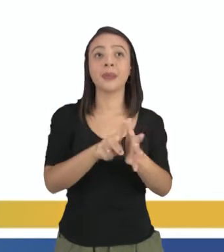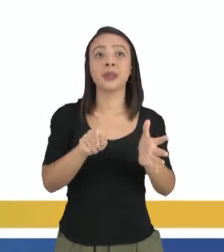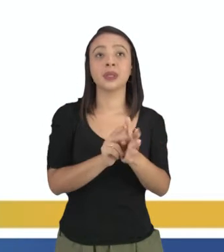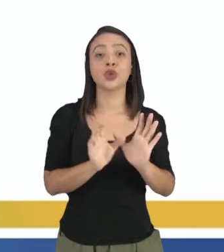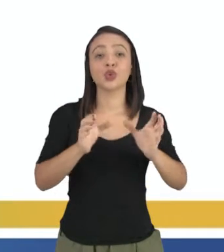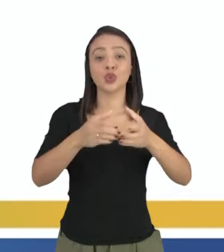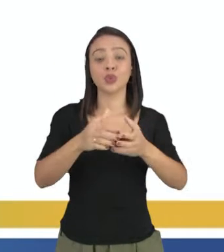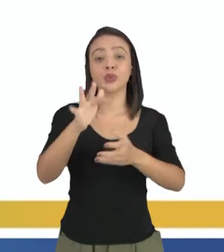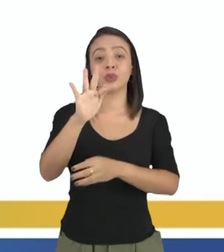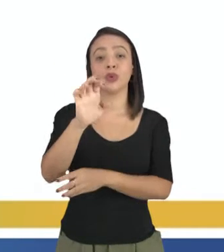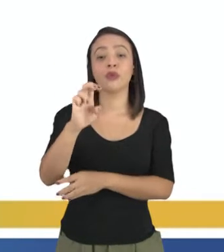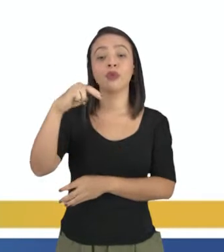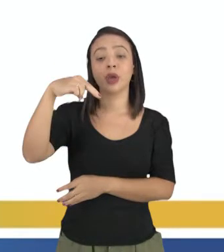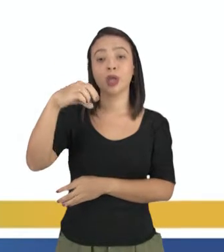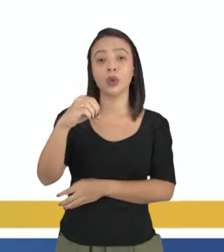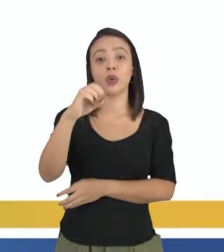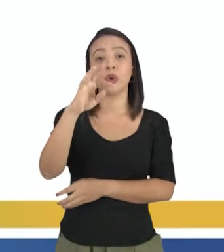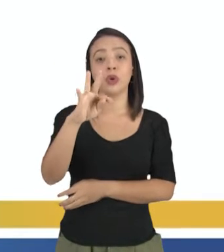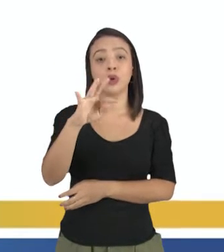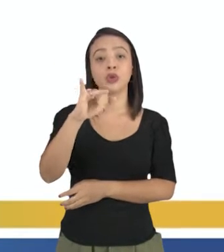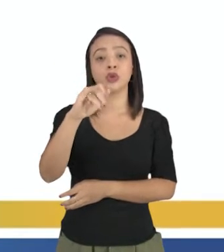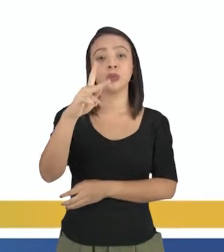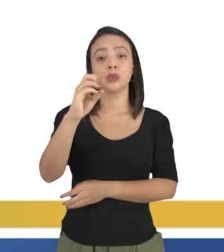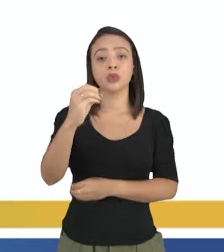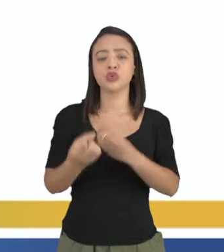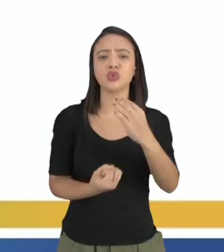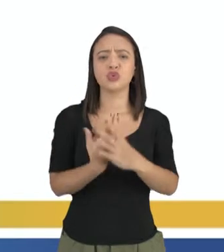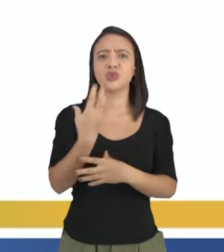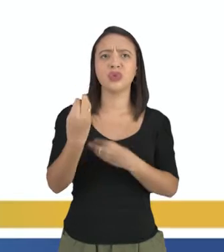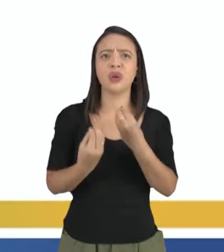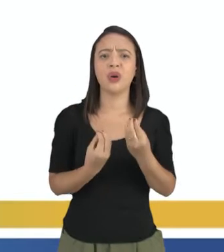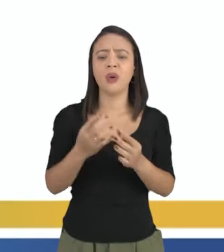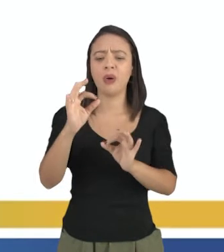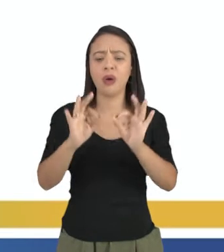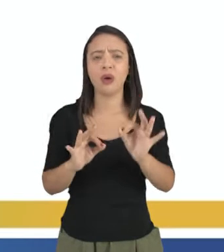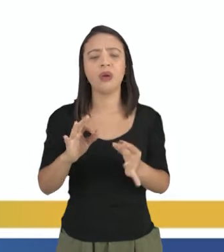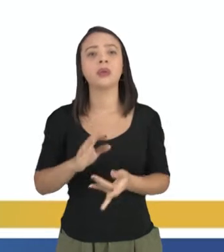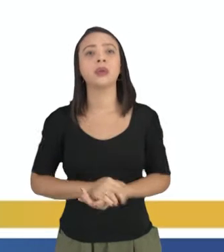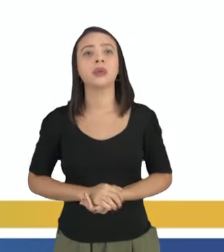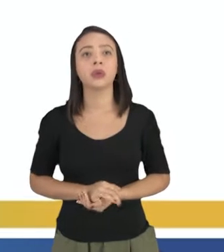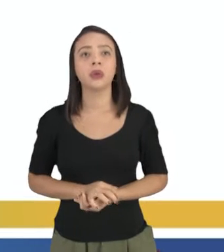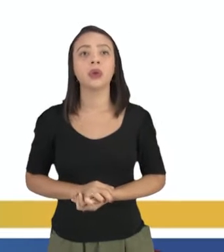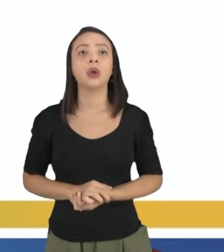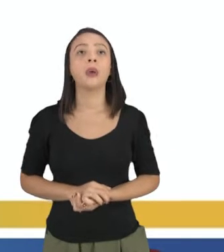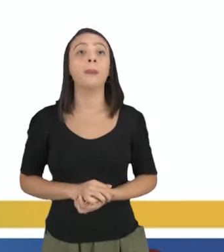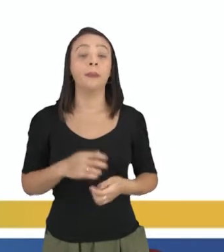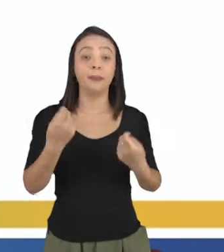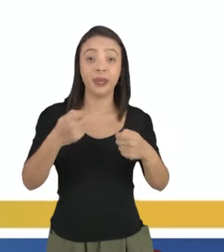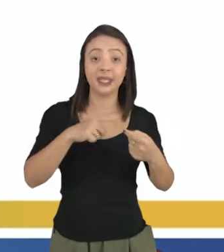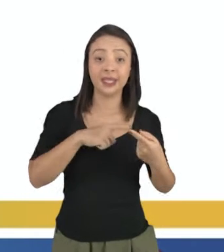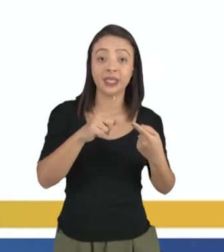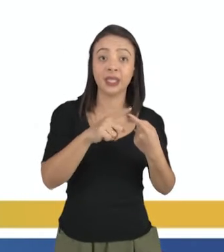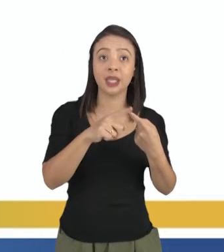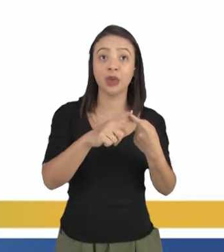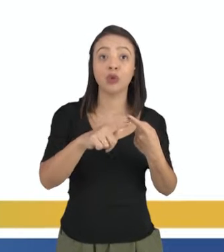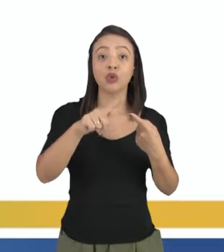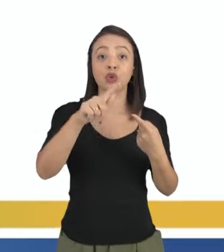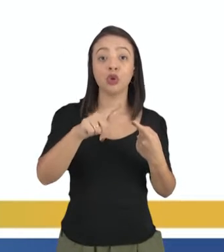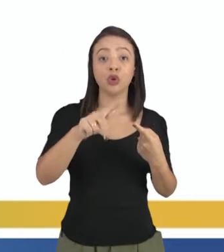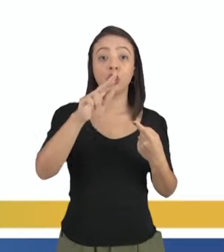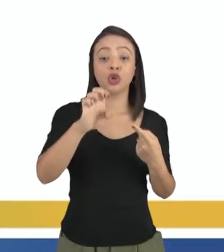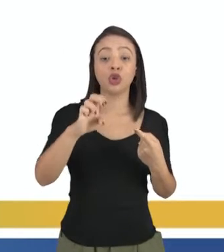parte do fenótipo. E como que é formado o fenótipo? O fenótipo, ele é formado pelo genótipo, né, que são o conjunto de